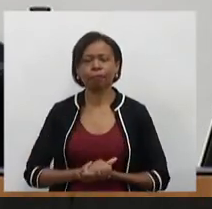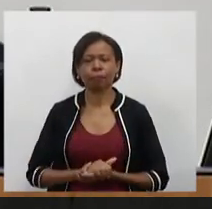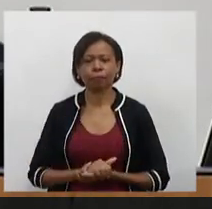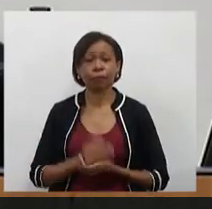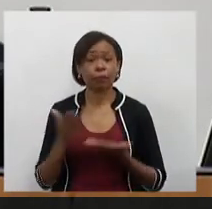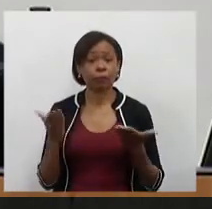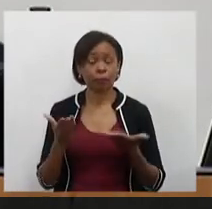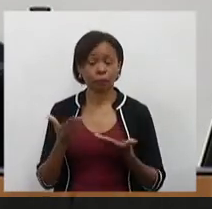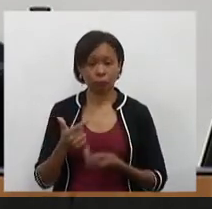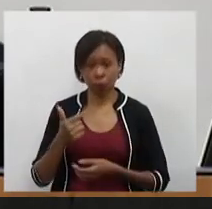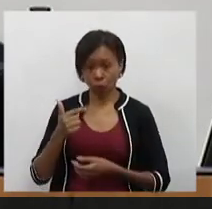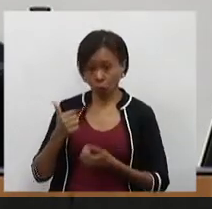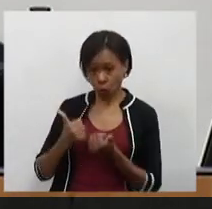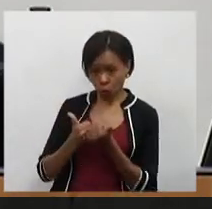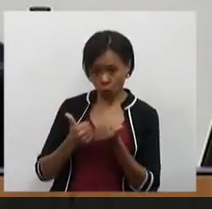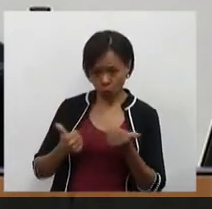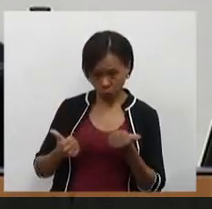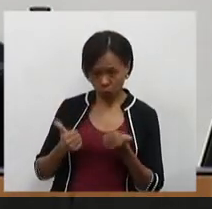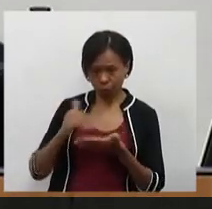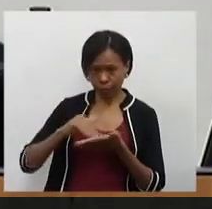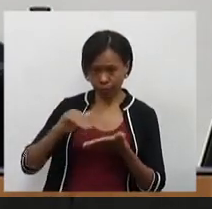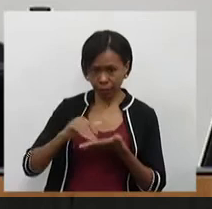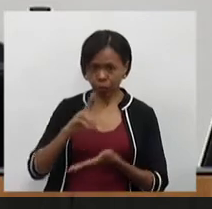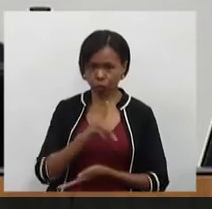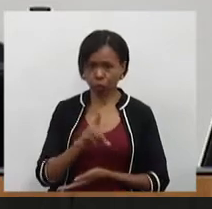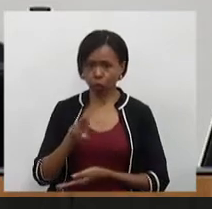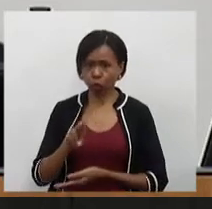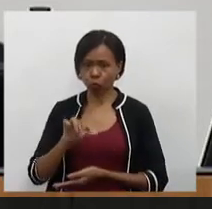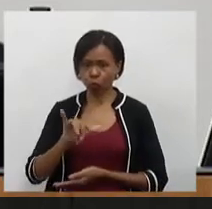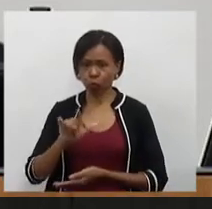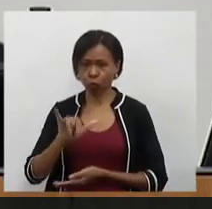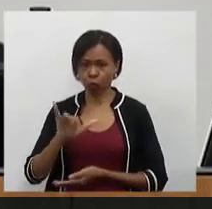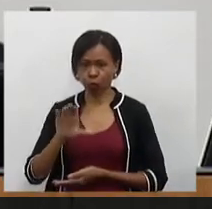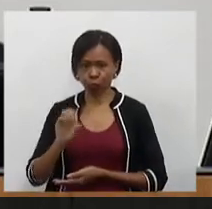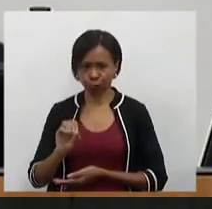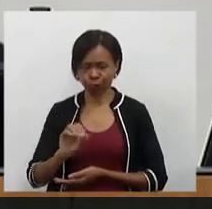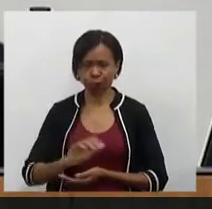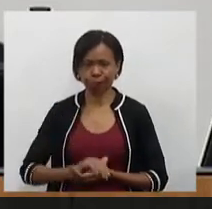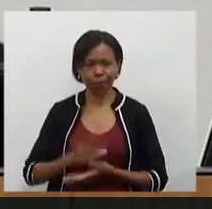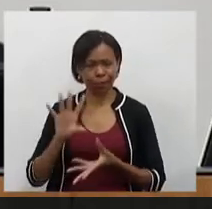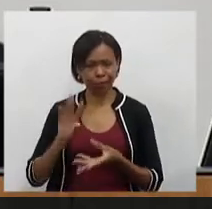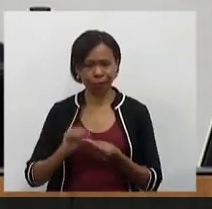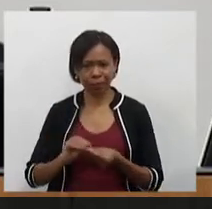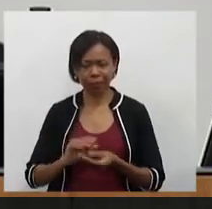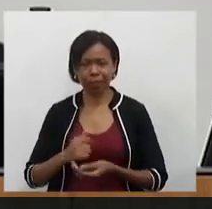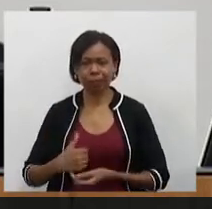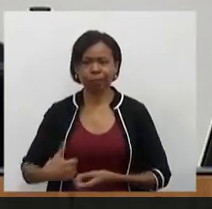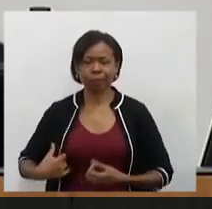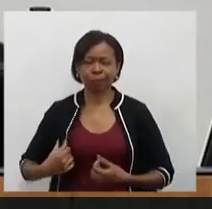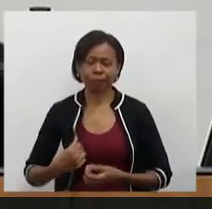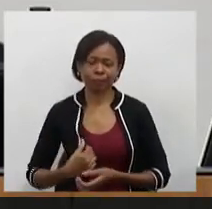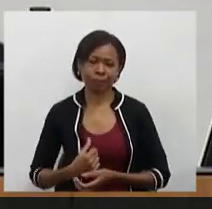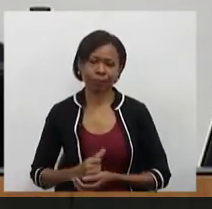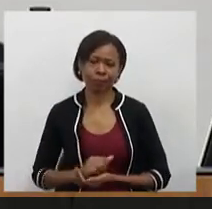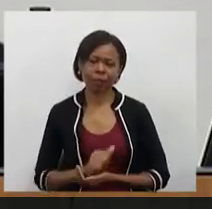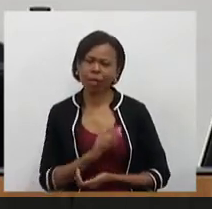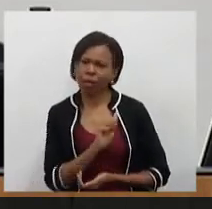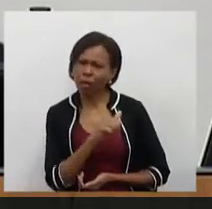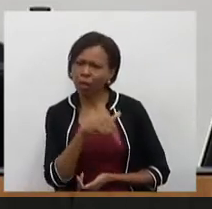nosso subsecretário, Duílio, né, também para ele fazer suas considerações. A deputada Ana Paula, acho que já saiu. Deputada Ana